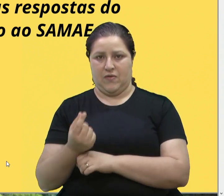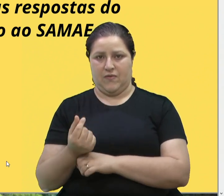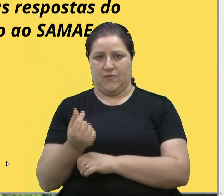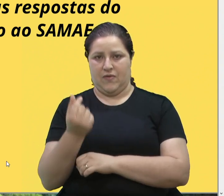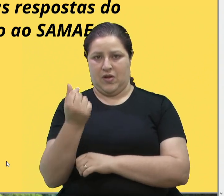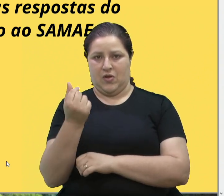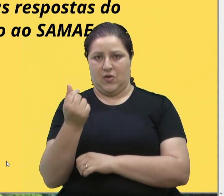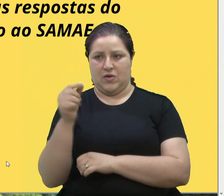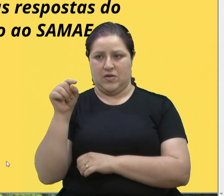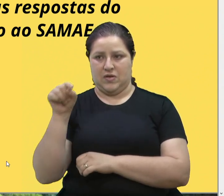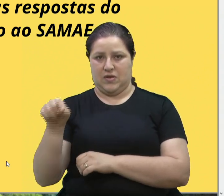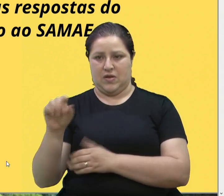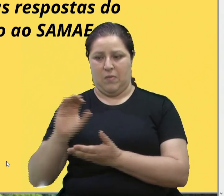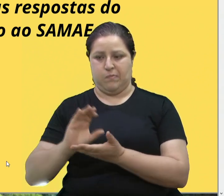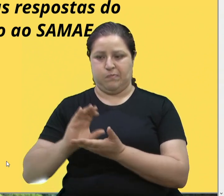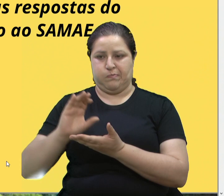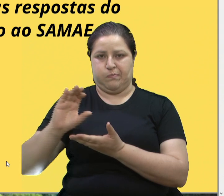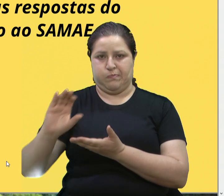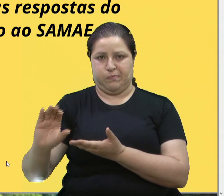receberá